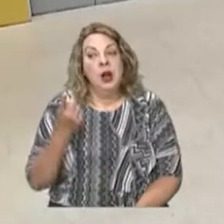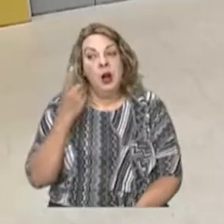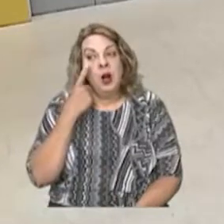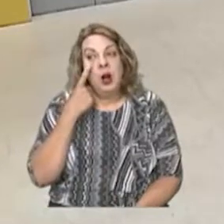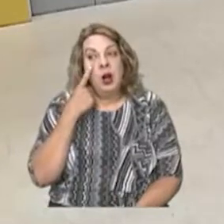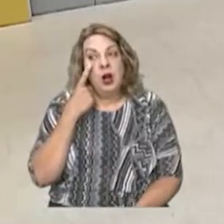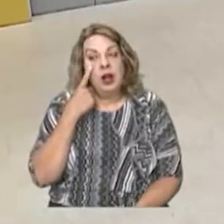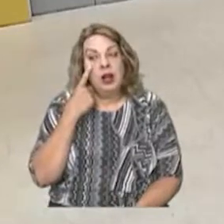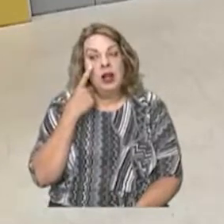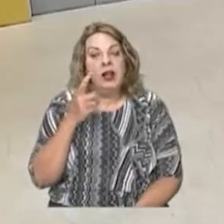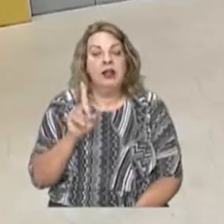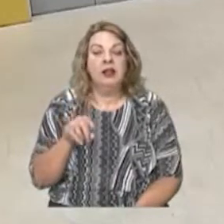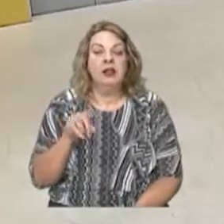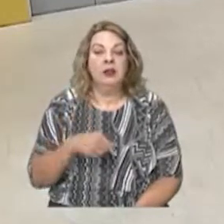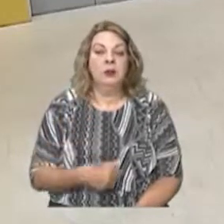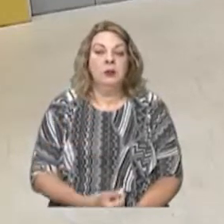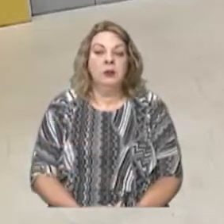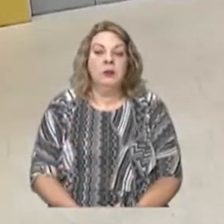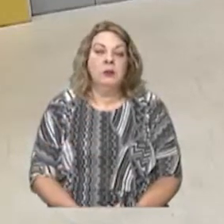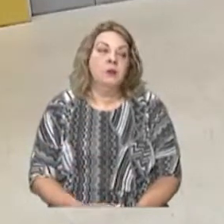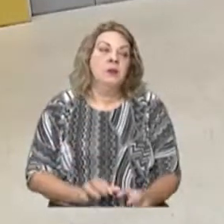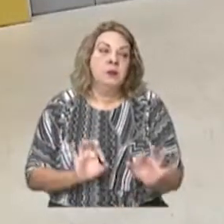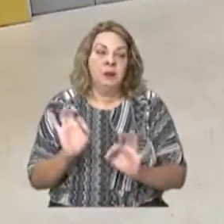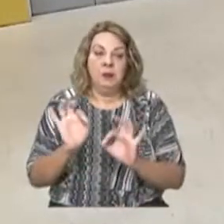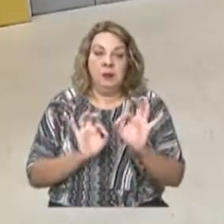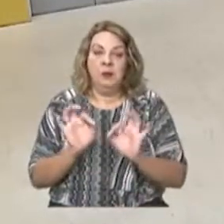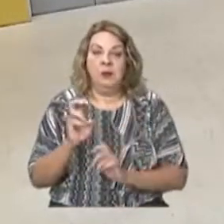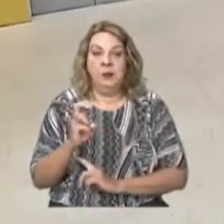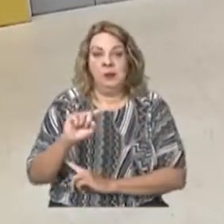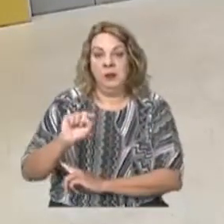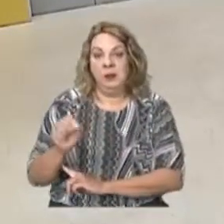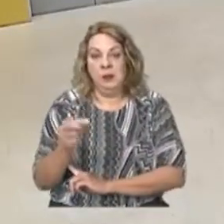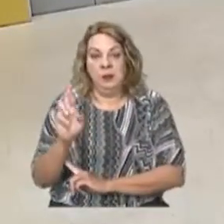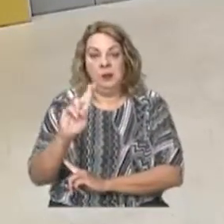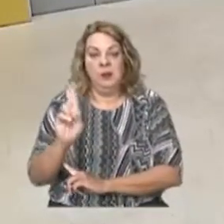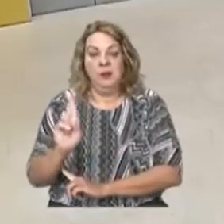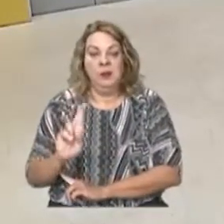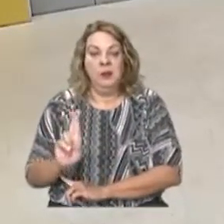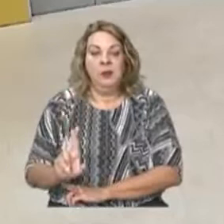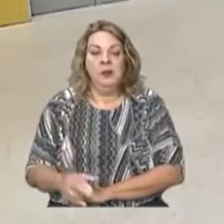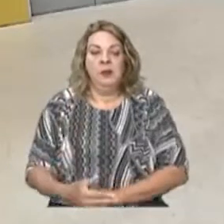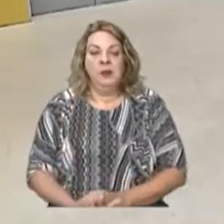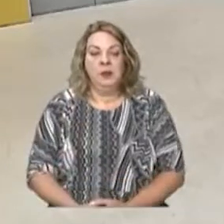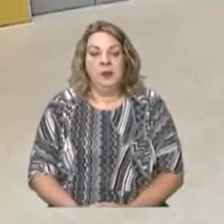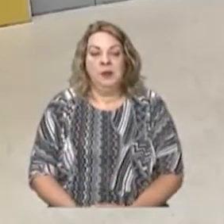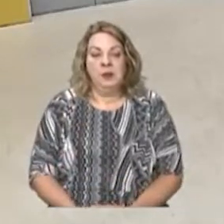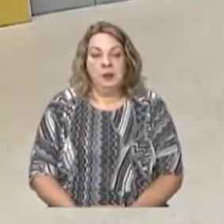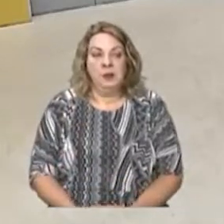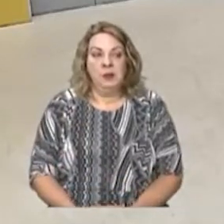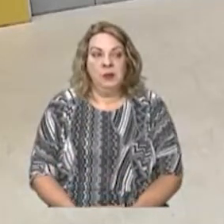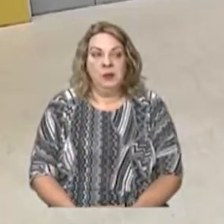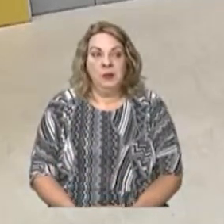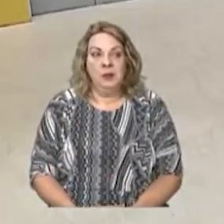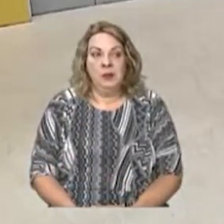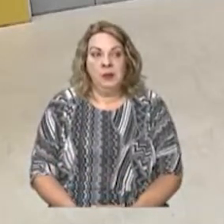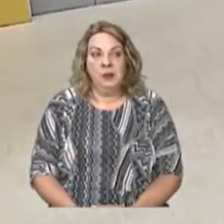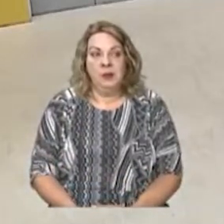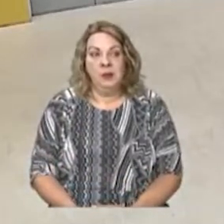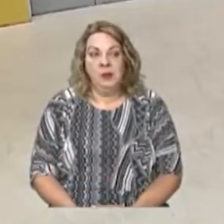Olha aí, minha gente! Tá valendo 5 mil reais! José Fábio, meu